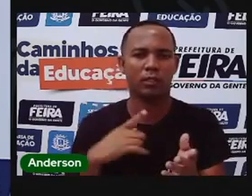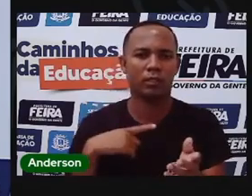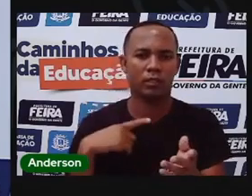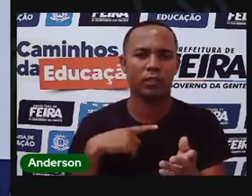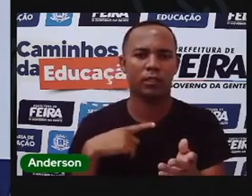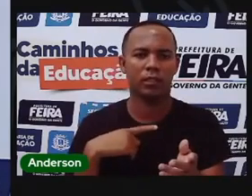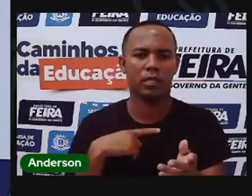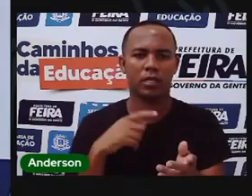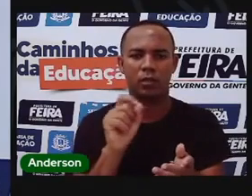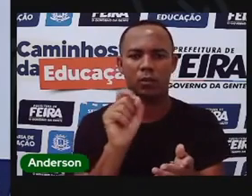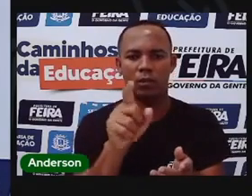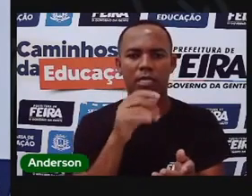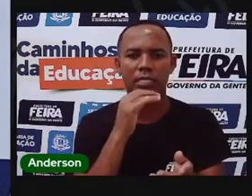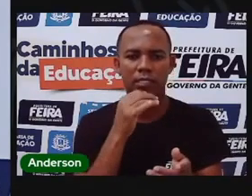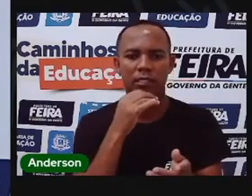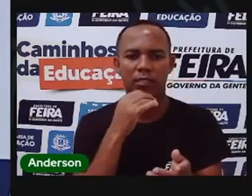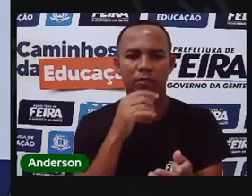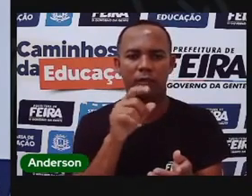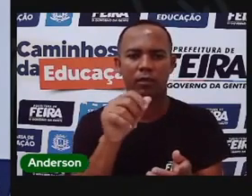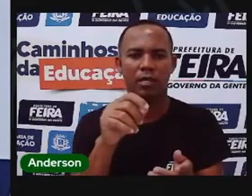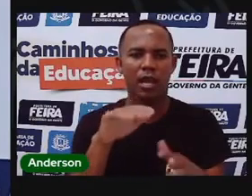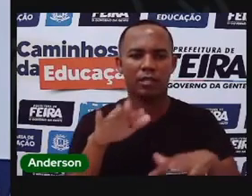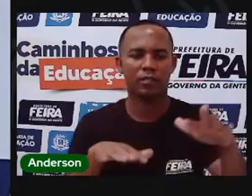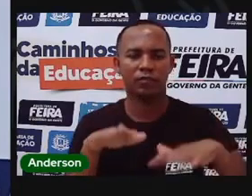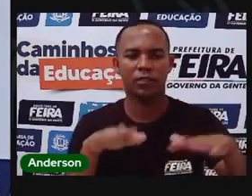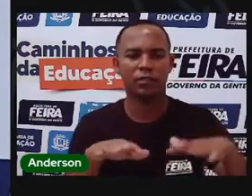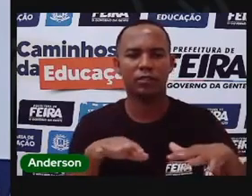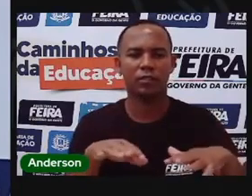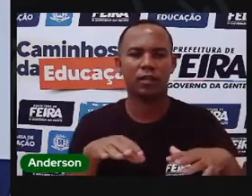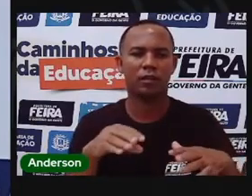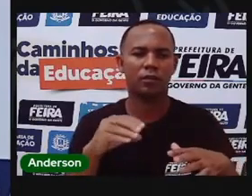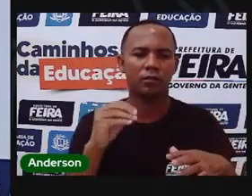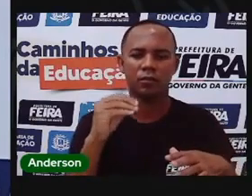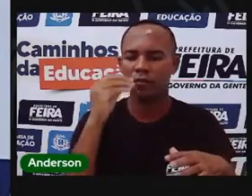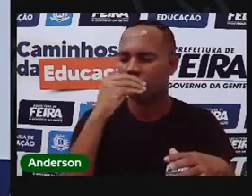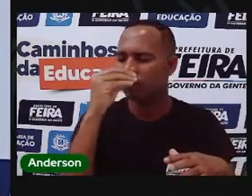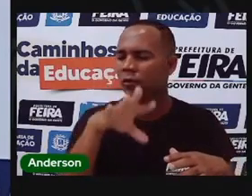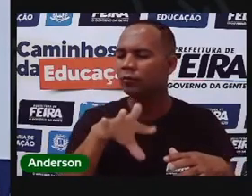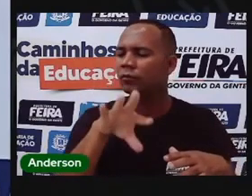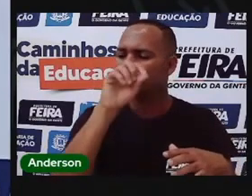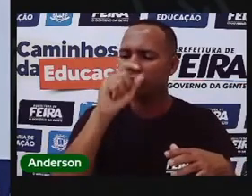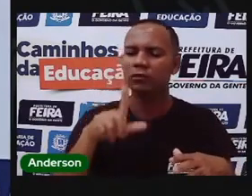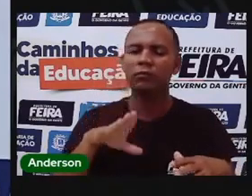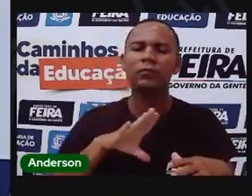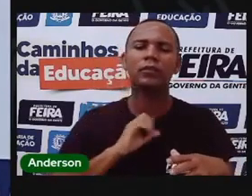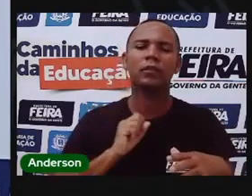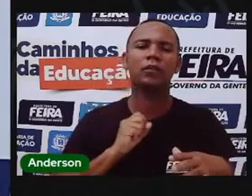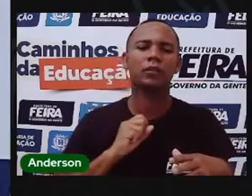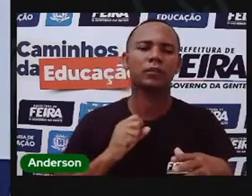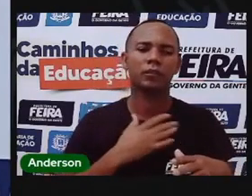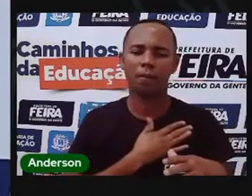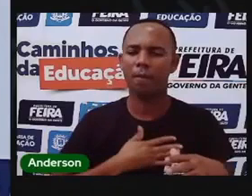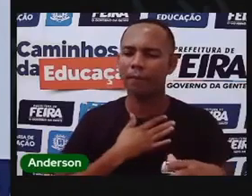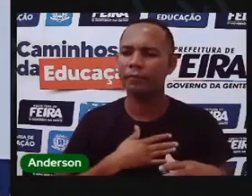é utilizada para cosméticos, então, assim, alguns produtos a gente pode sentir esse cheirinho, desinfetante, sabonete. Aqui a Pró trouxe uma